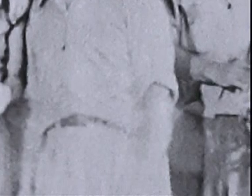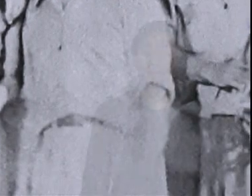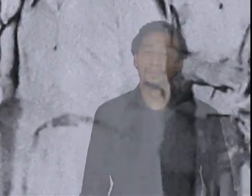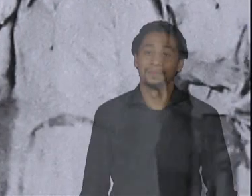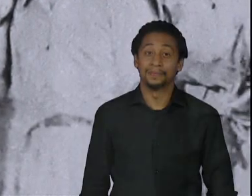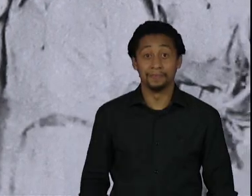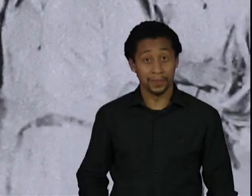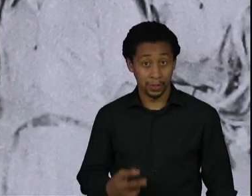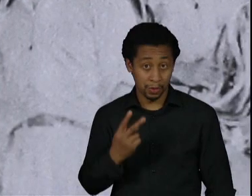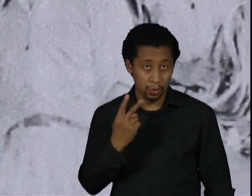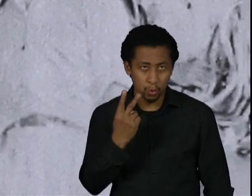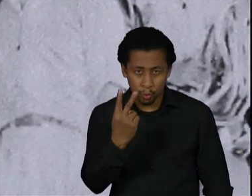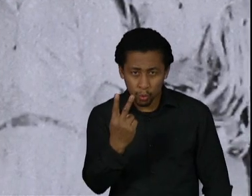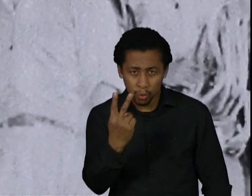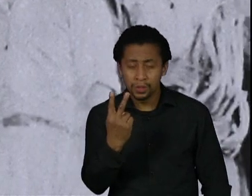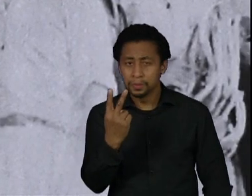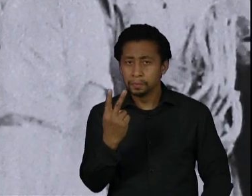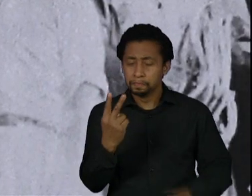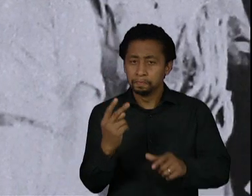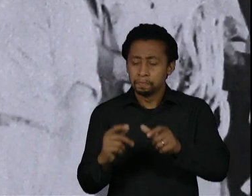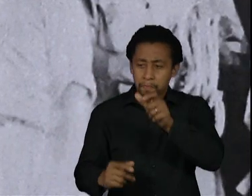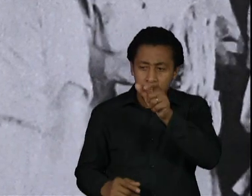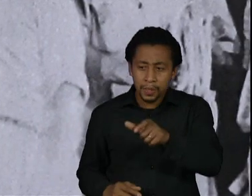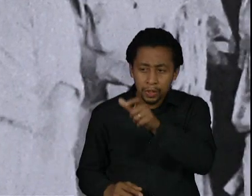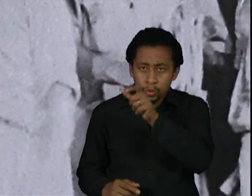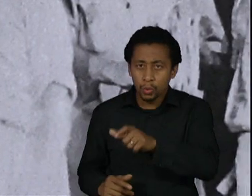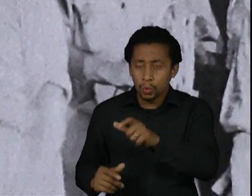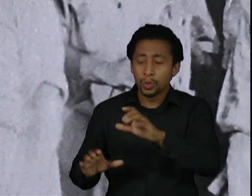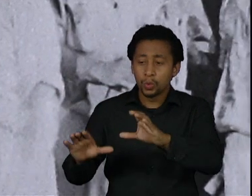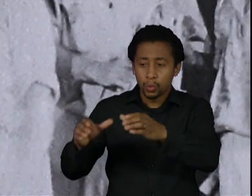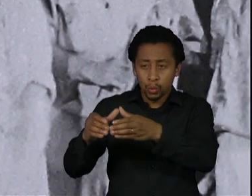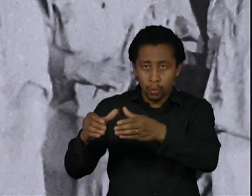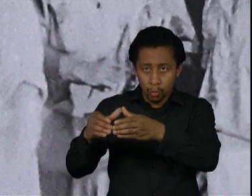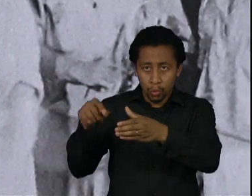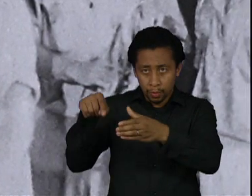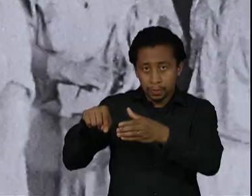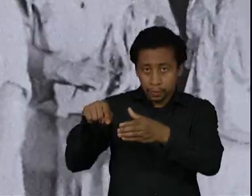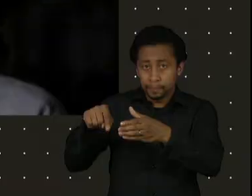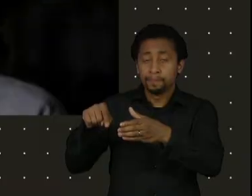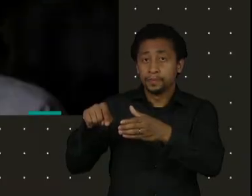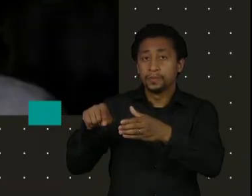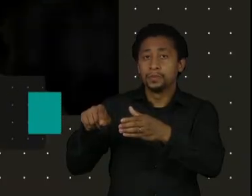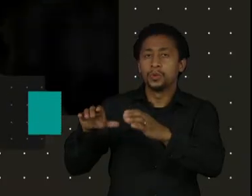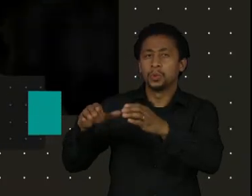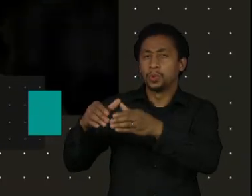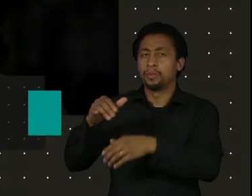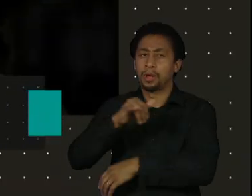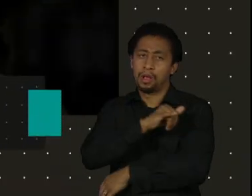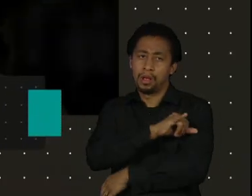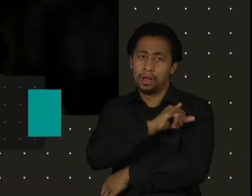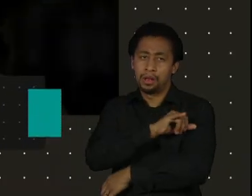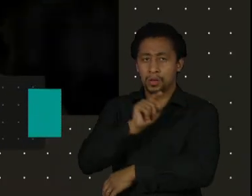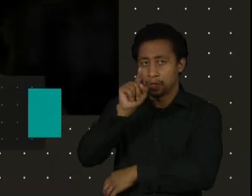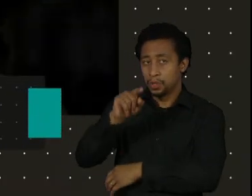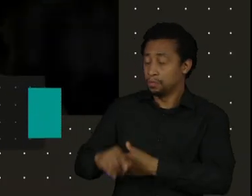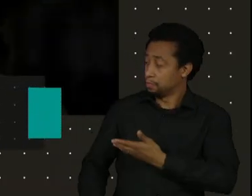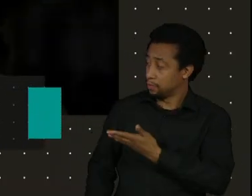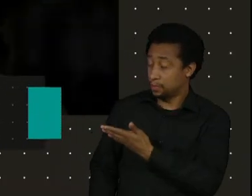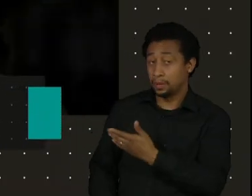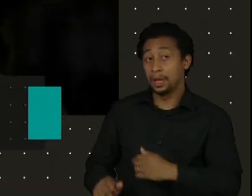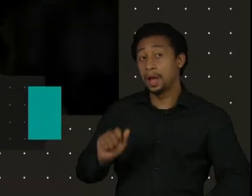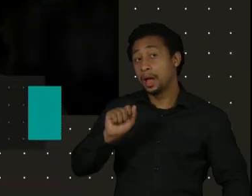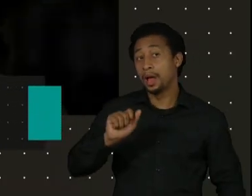Dois da equipe do Rodolfo, em cariocas, o Alex Viani e